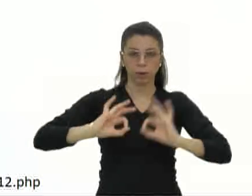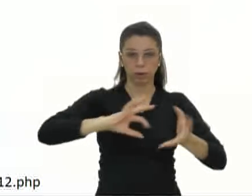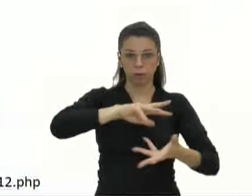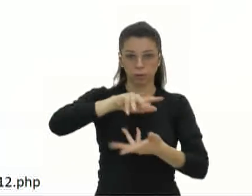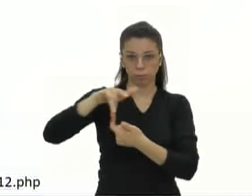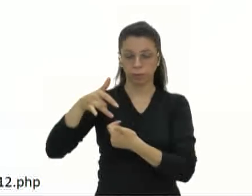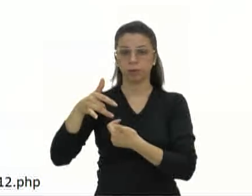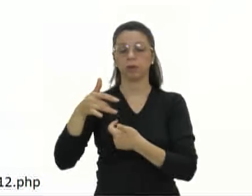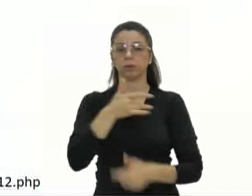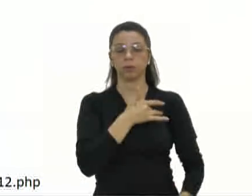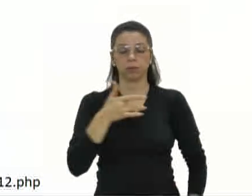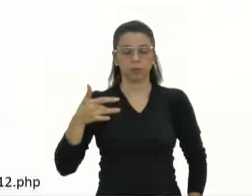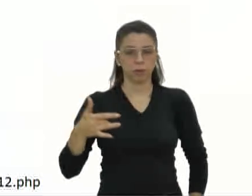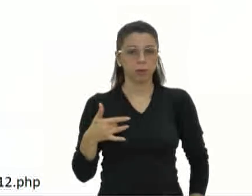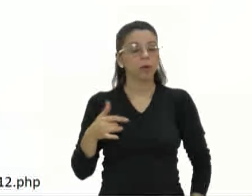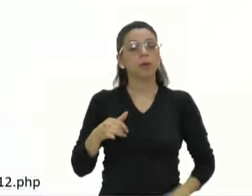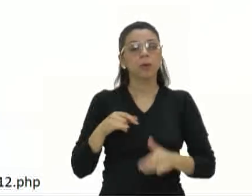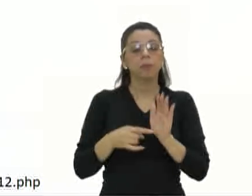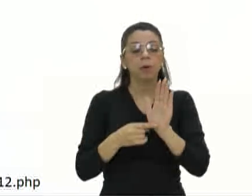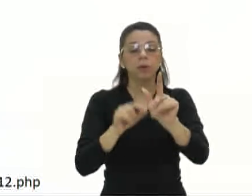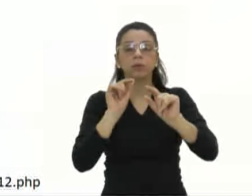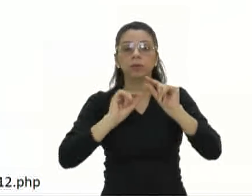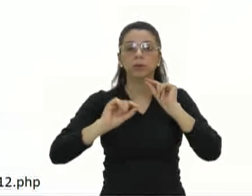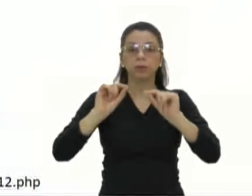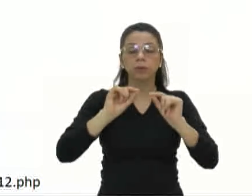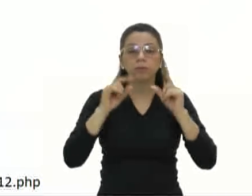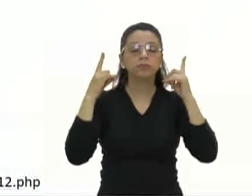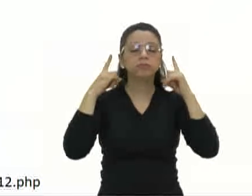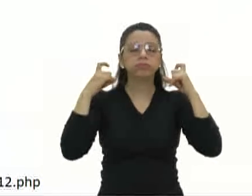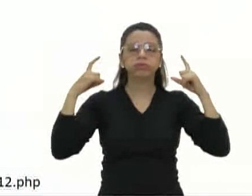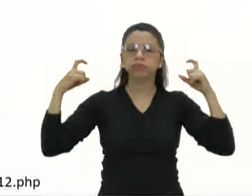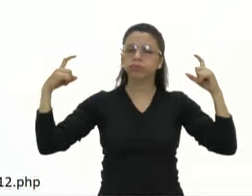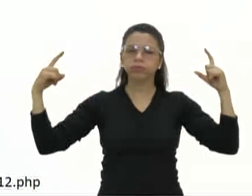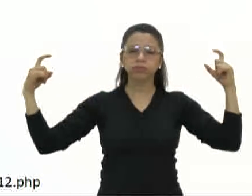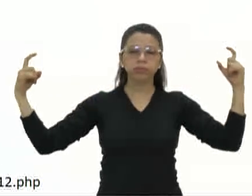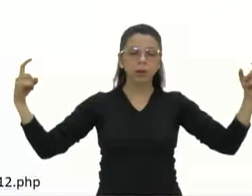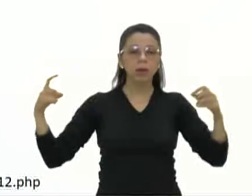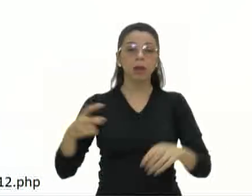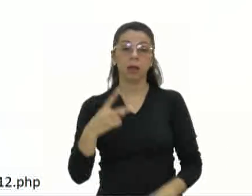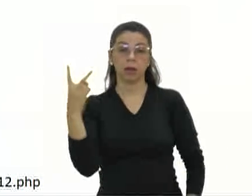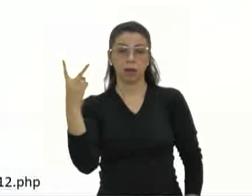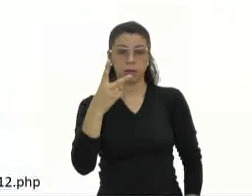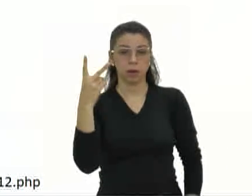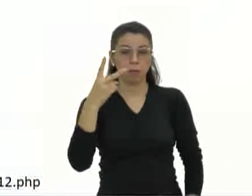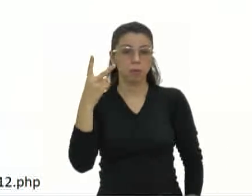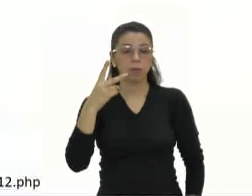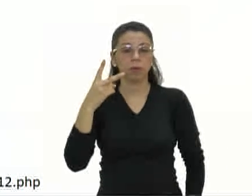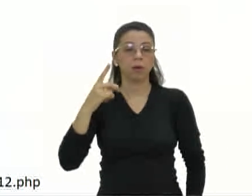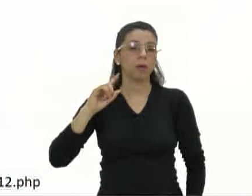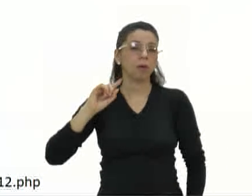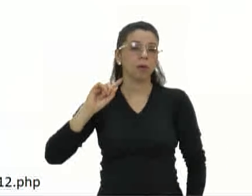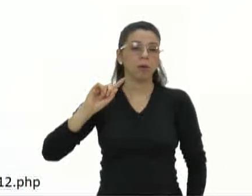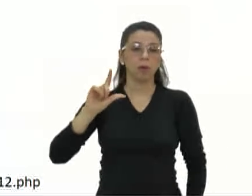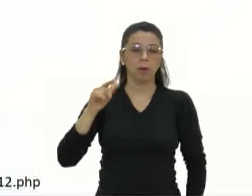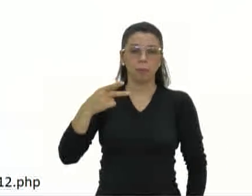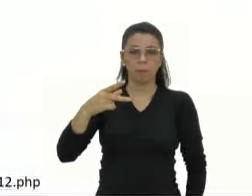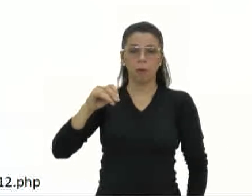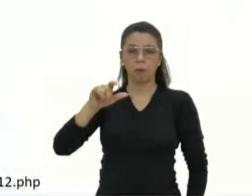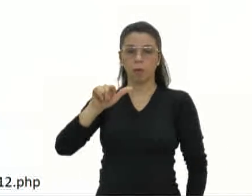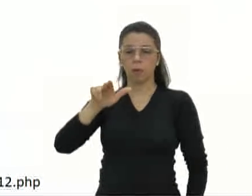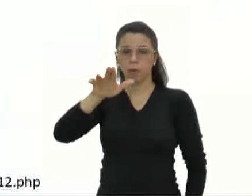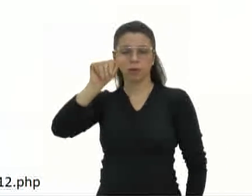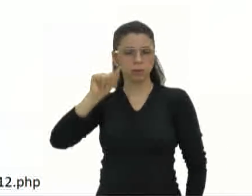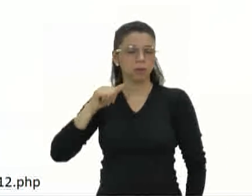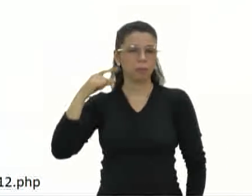indicam que a poluição sonora é a segunda maior causa de poluição do planeta. E os ruídos estão por